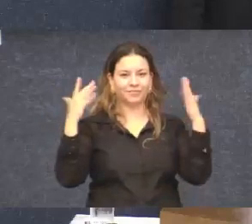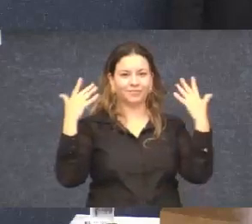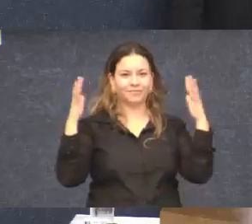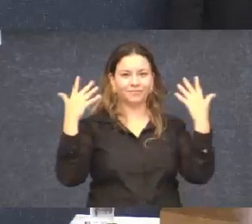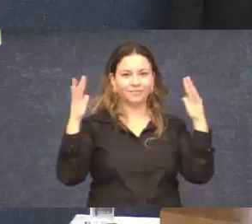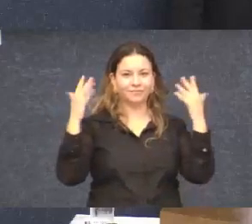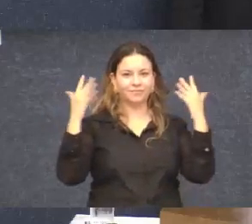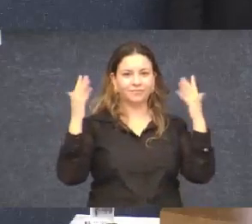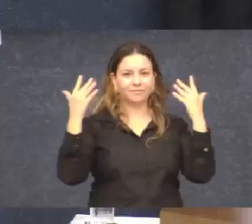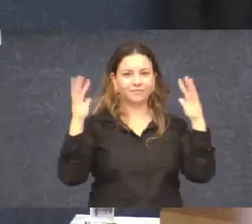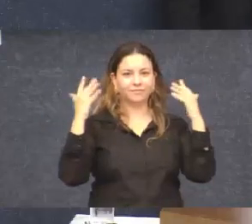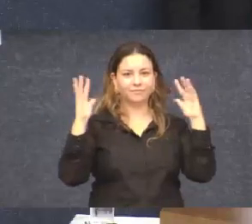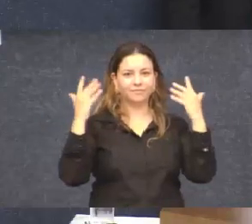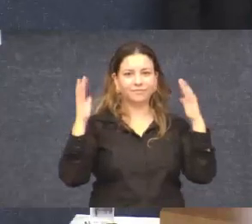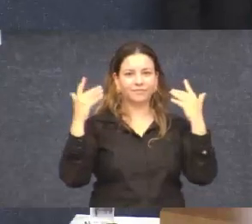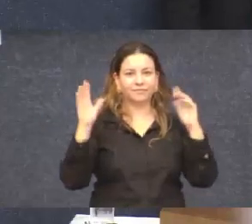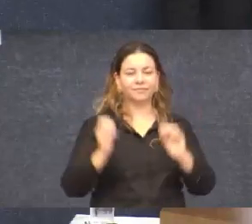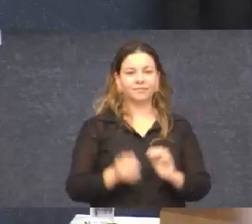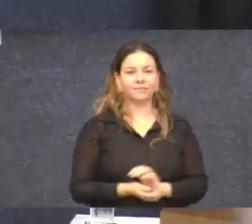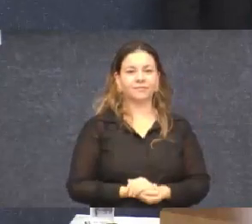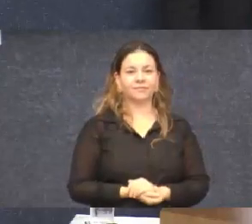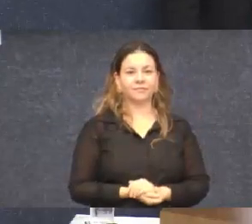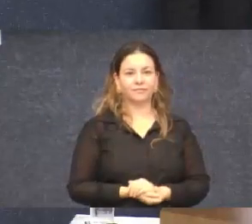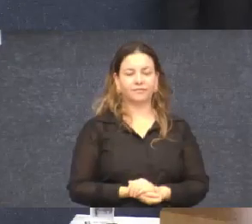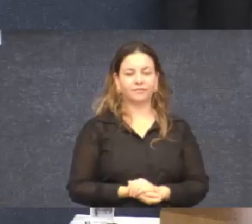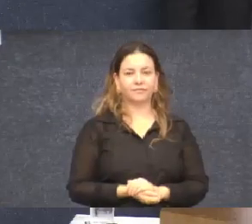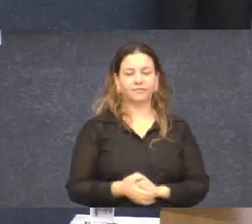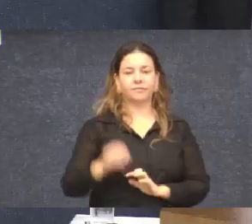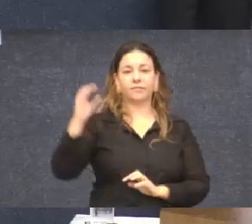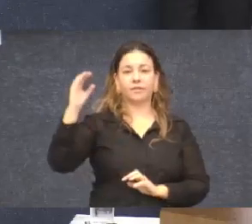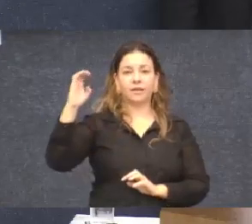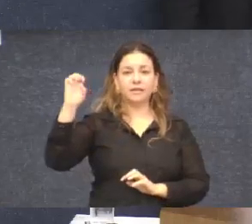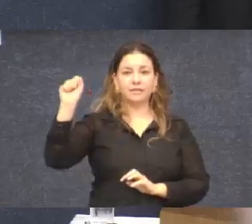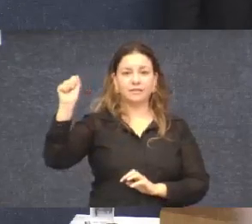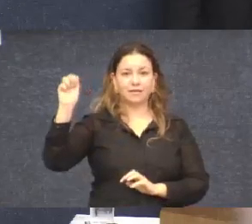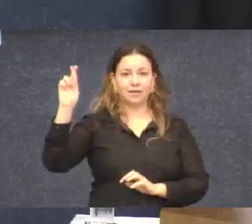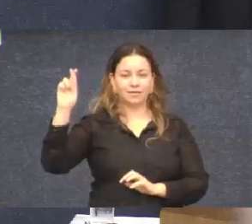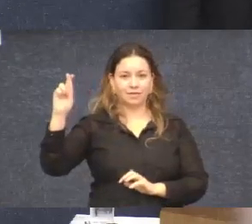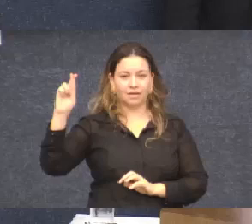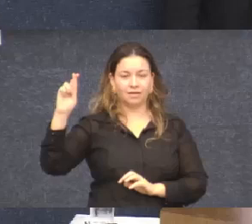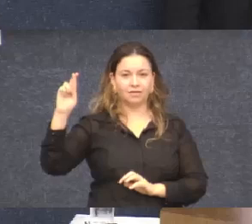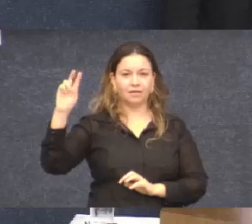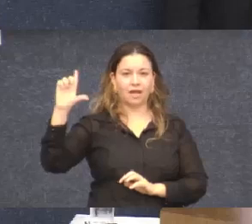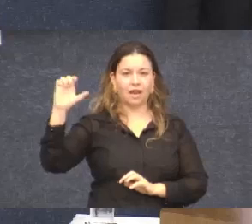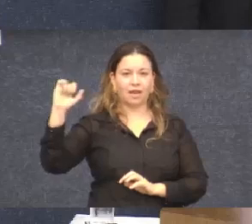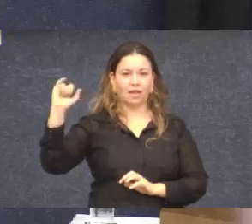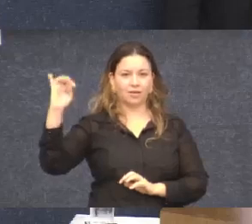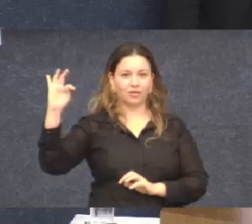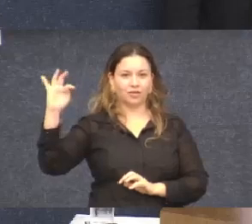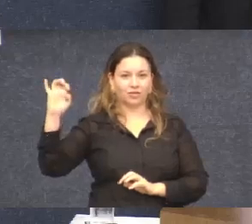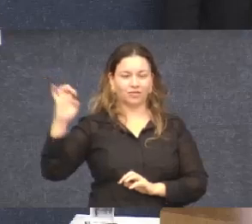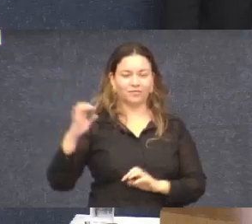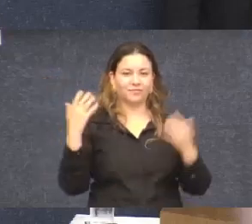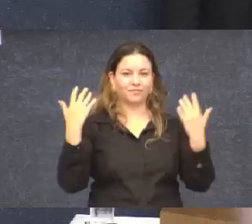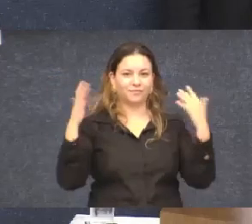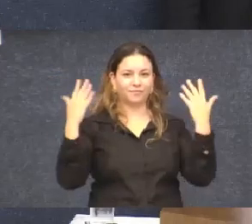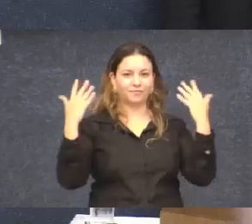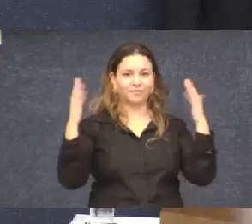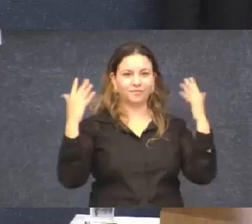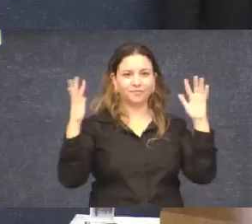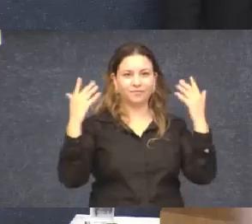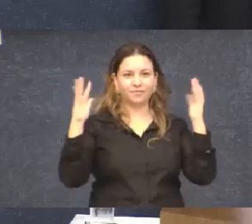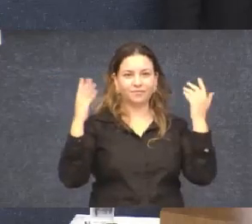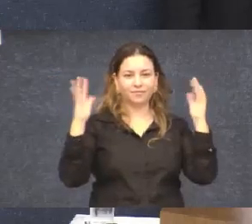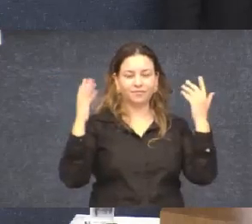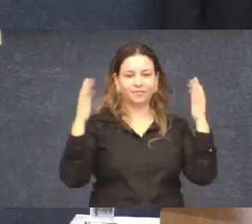E então fazer valer a pena cada César verso daquele Domingos poema Leite. Sobre acreditar.